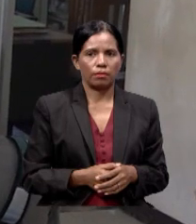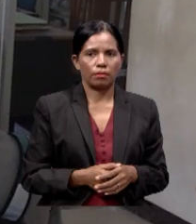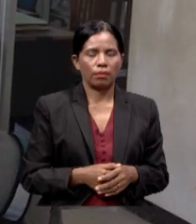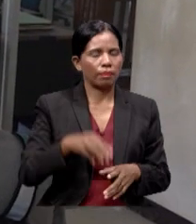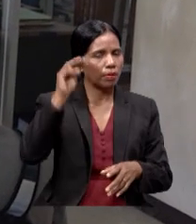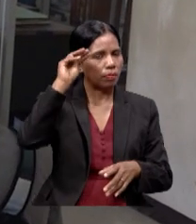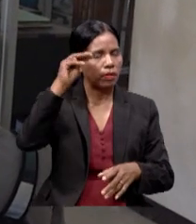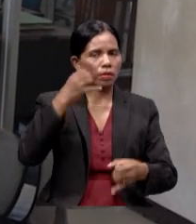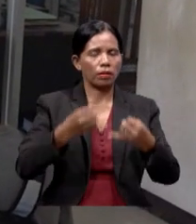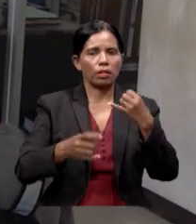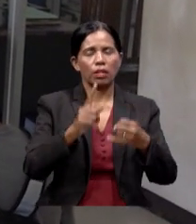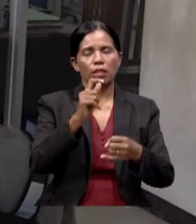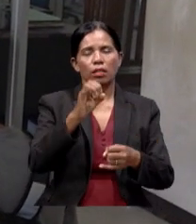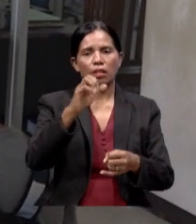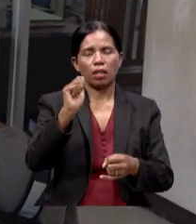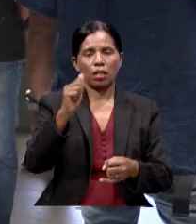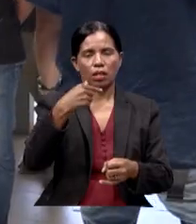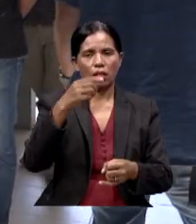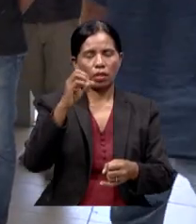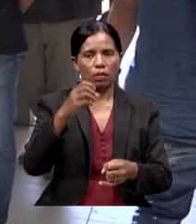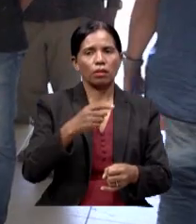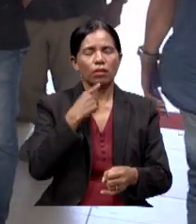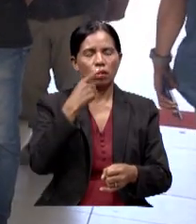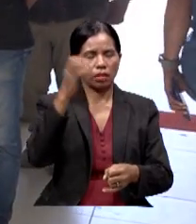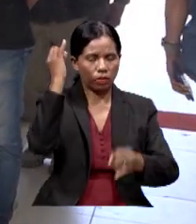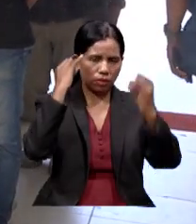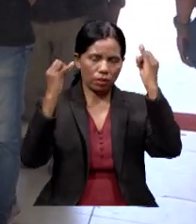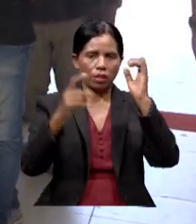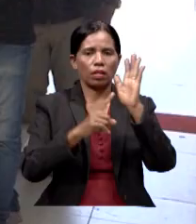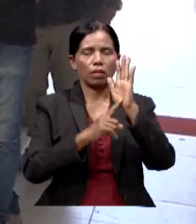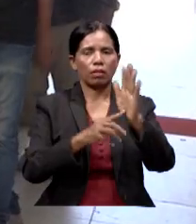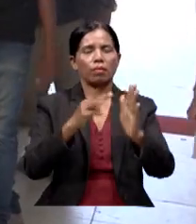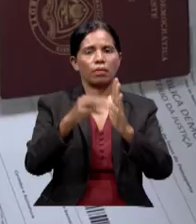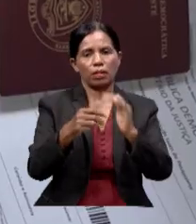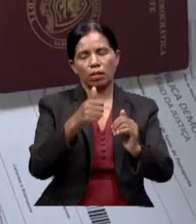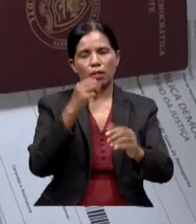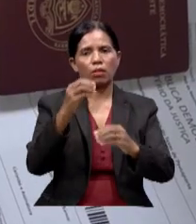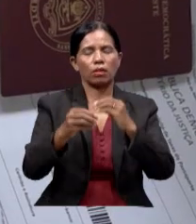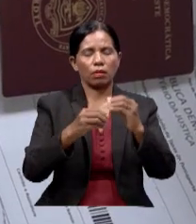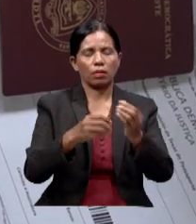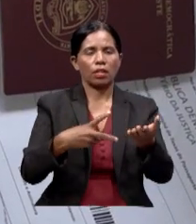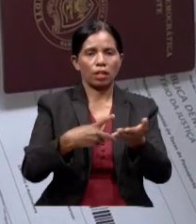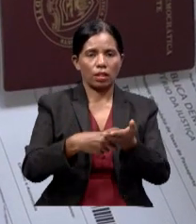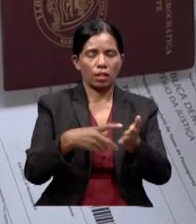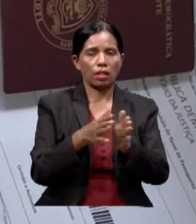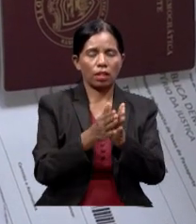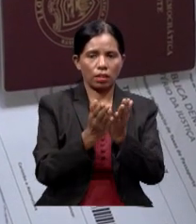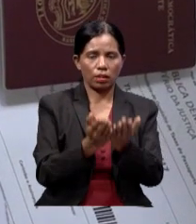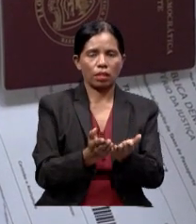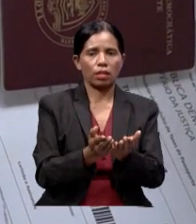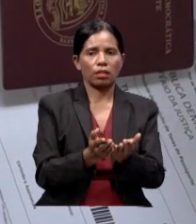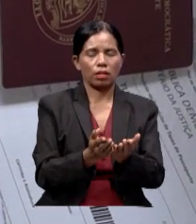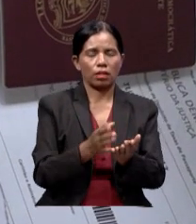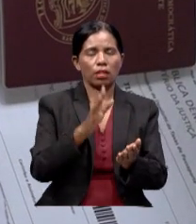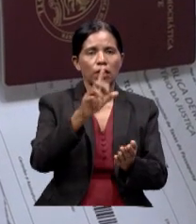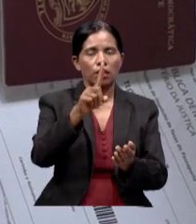Ministro de Justiça Tiago Amaral Sarmento rejeita a informação nebe fosai e a média balon con a caderneta passaporte reunatos ida lima